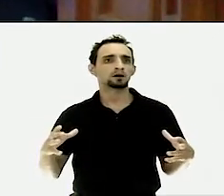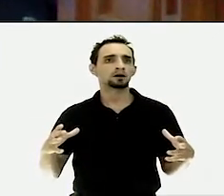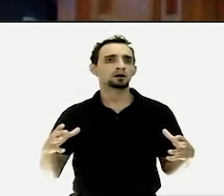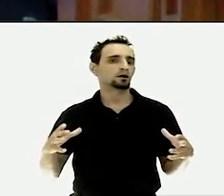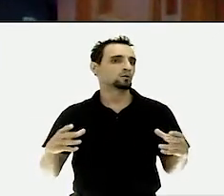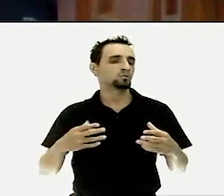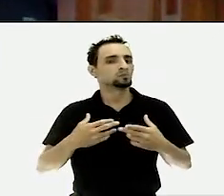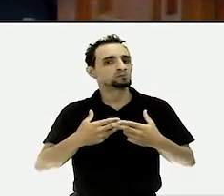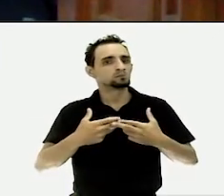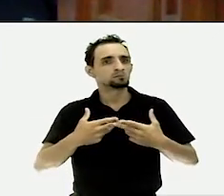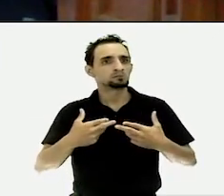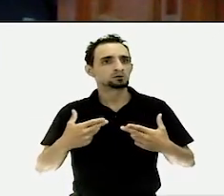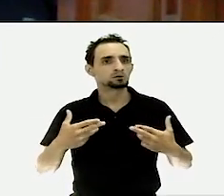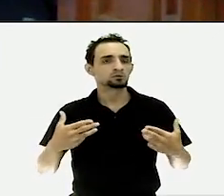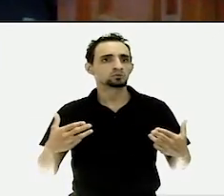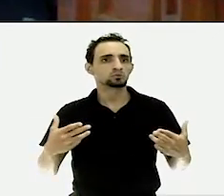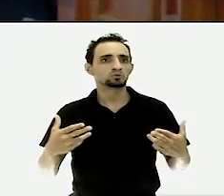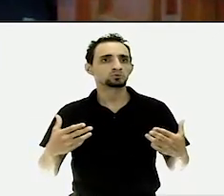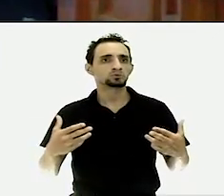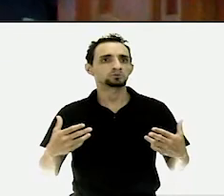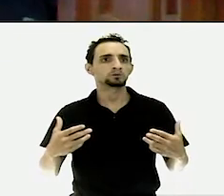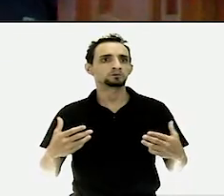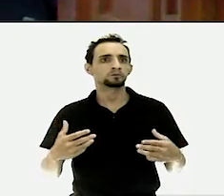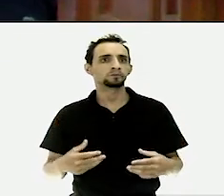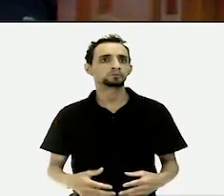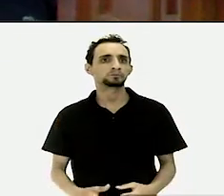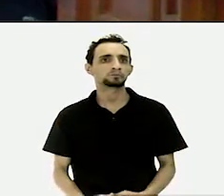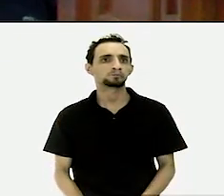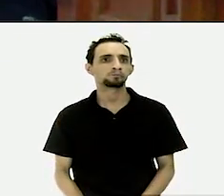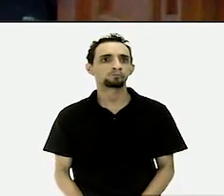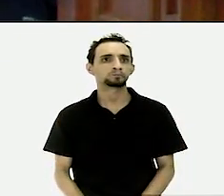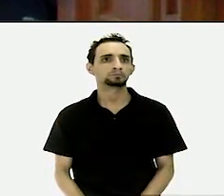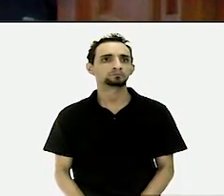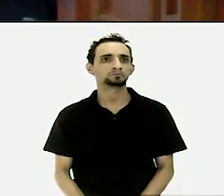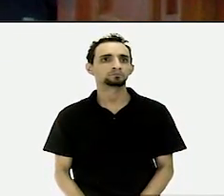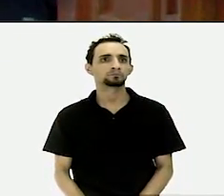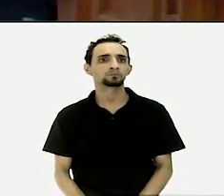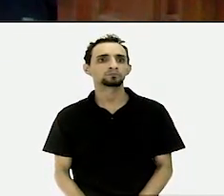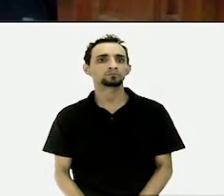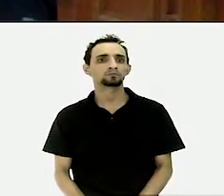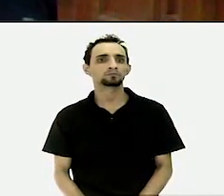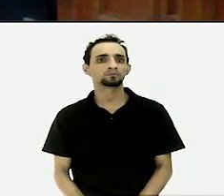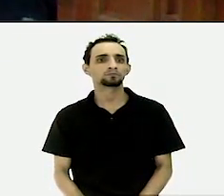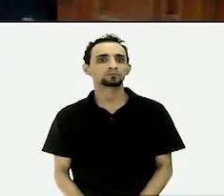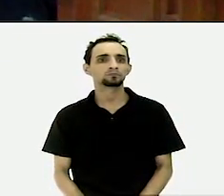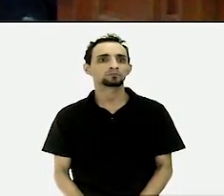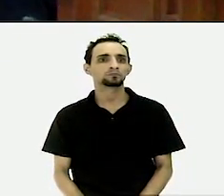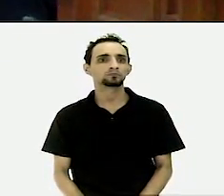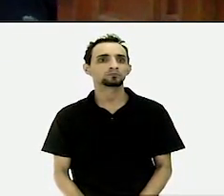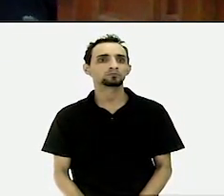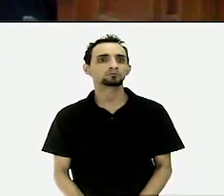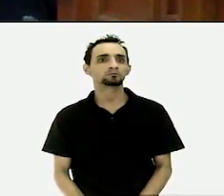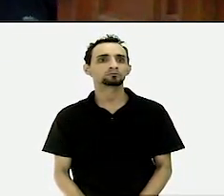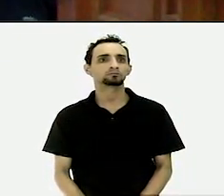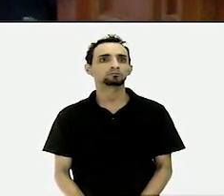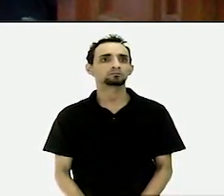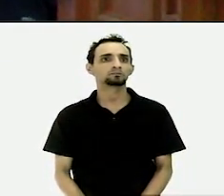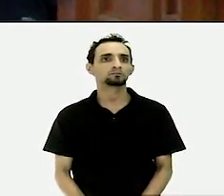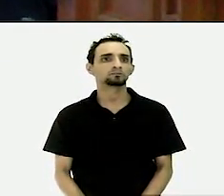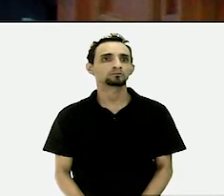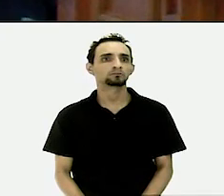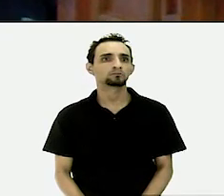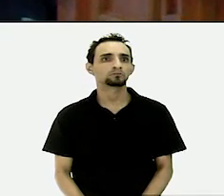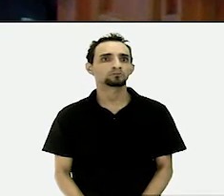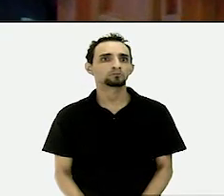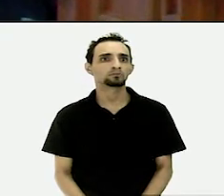tomara a Deus que isso nunca venha acontecer, né, Pedrinho? Mas se houver, o caminhão possa entrar dentro da escola lá. Então, é uma cobrança que a diretora